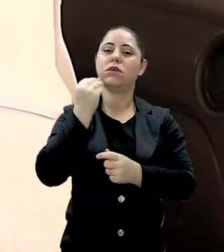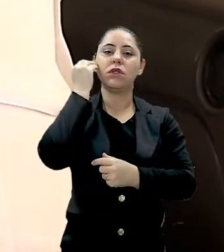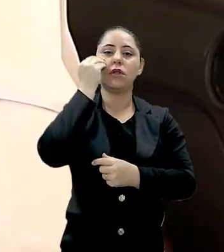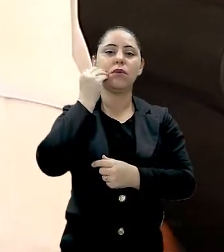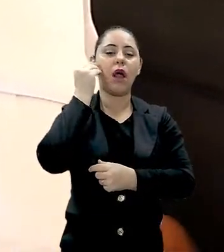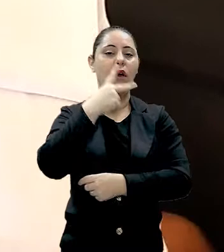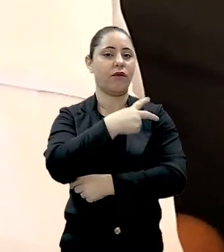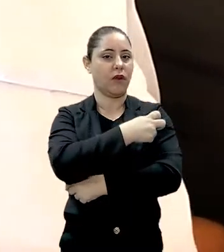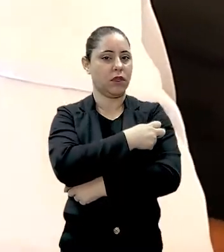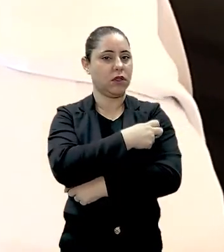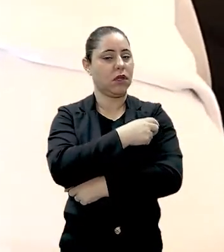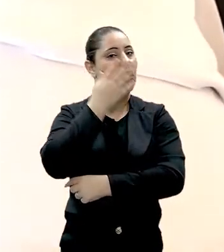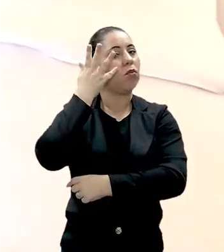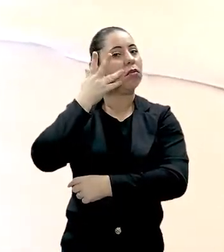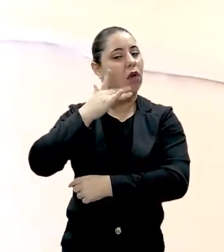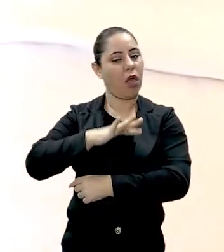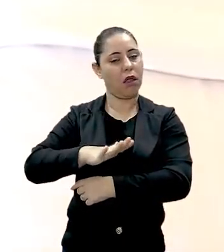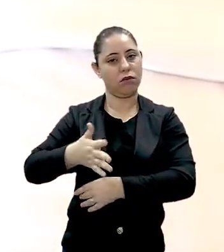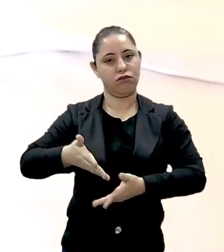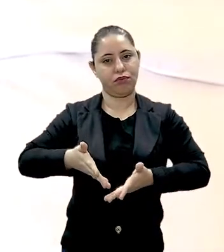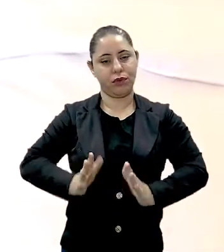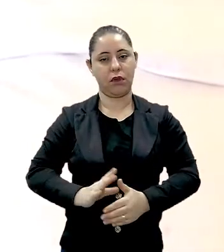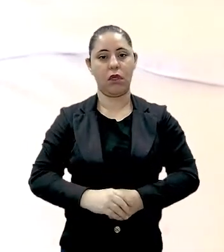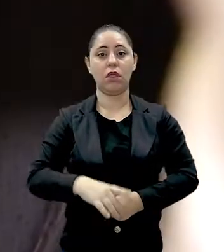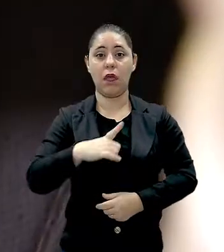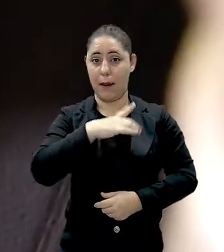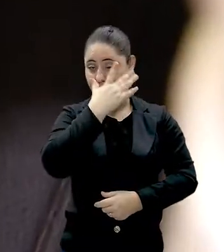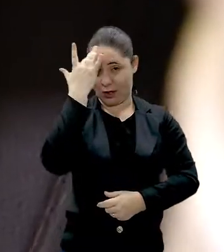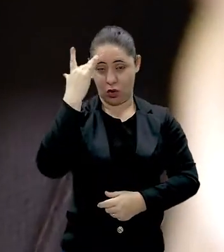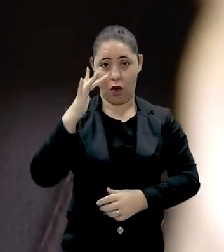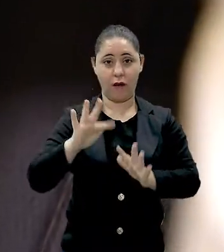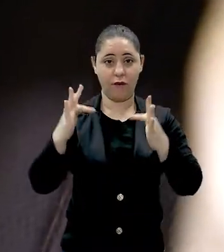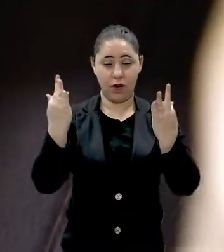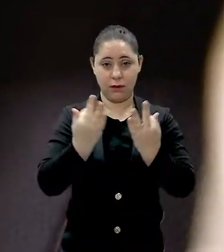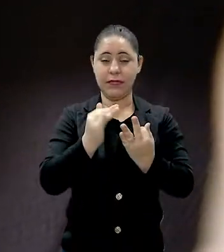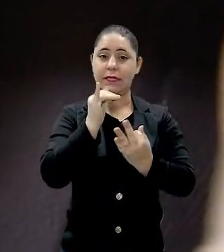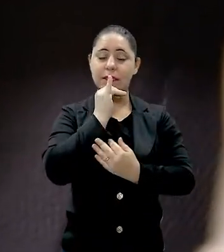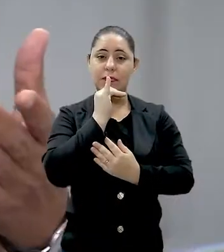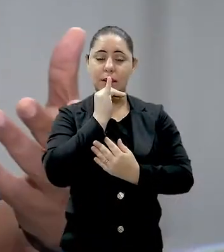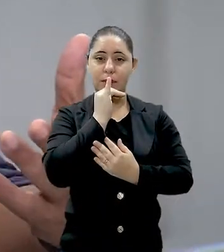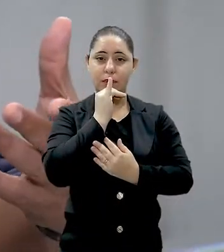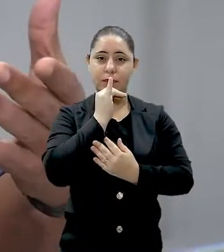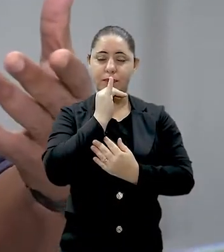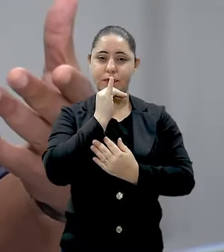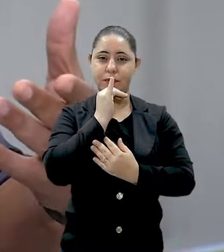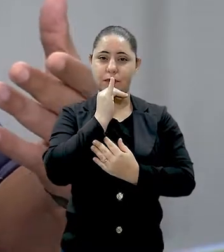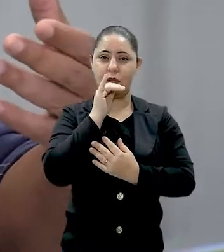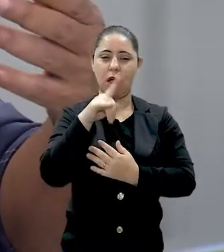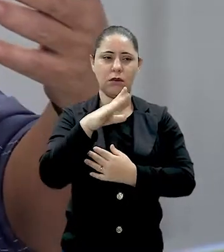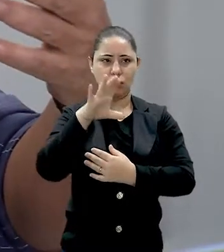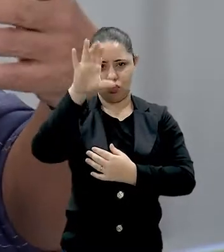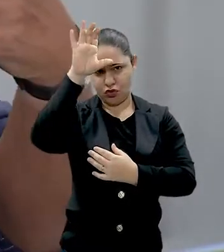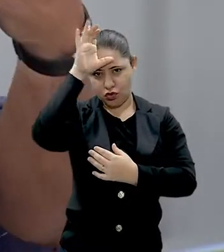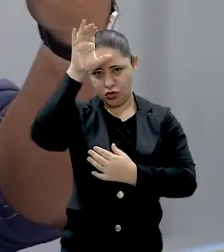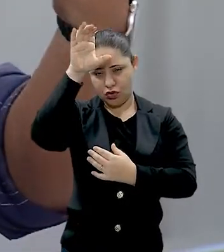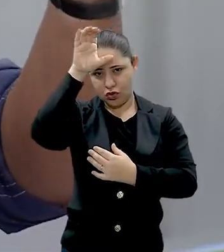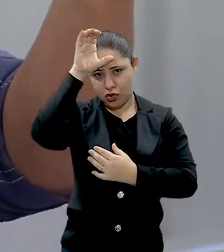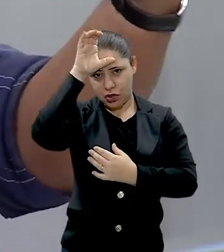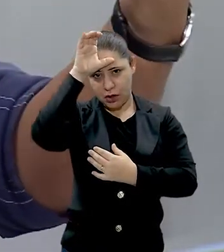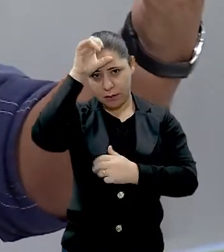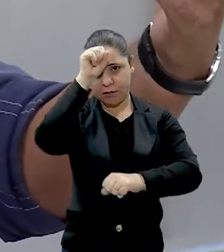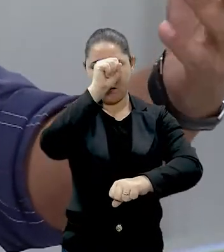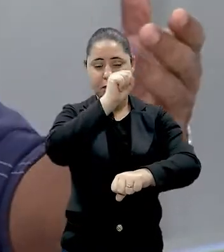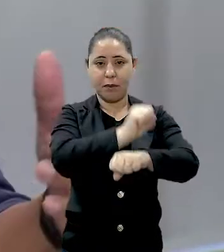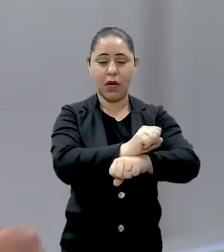ter experimentado vacina desde quando era criança. Eu tenho pessoas na minha família, por exemplo, que uma tia minha